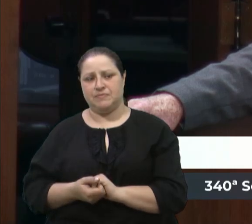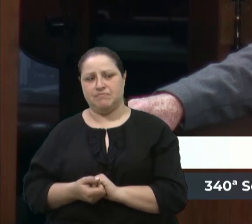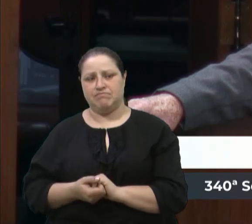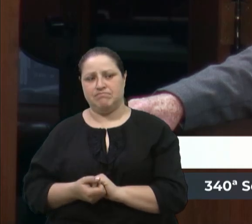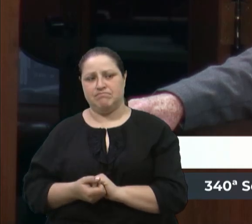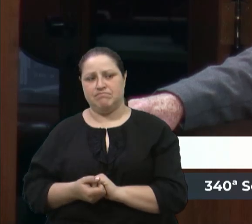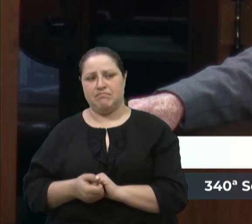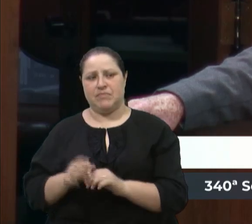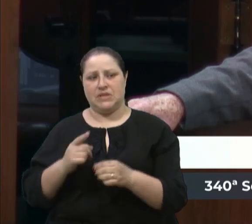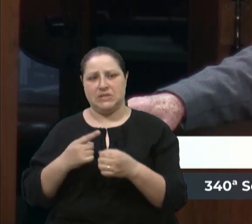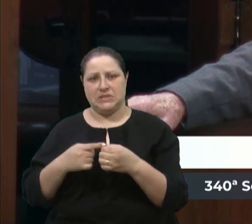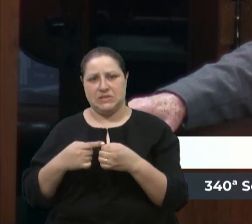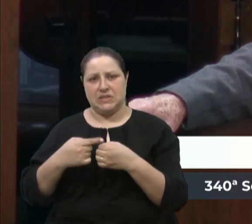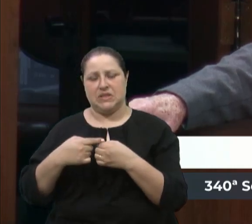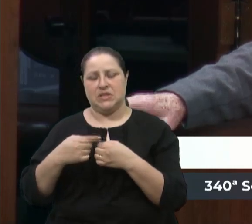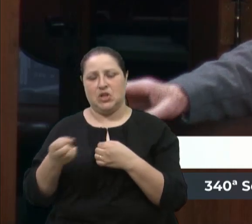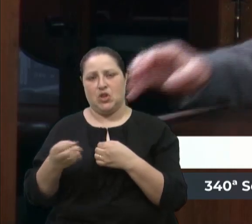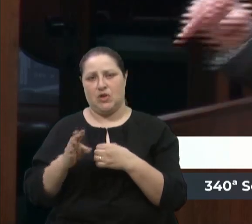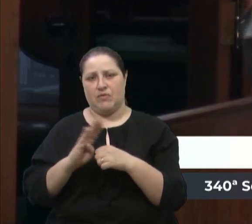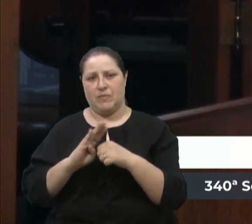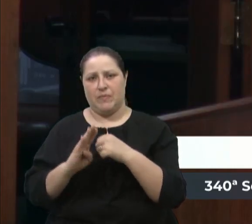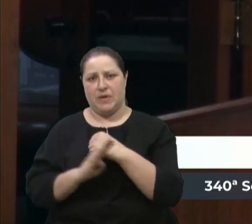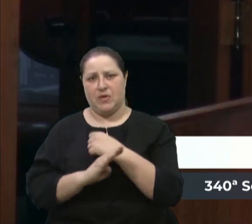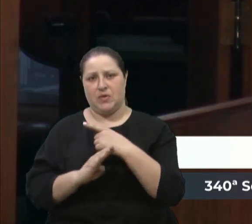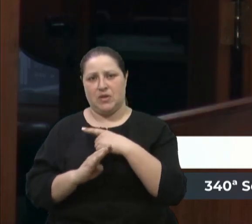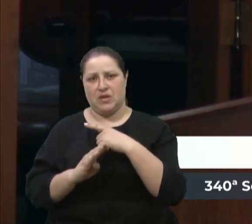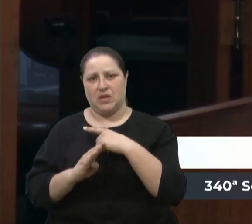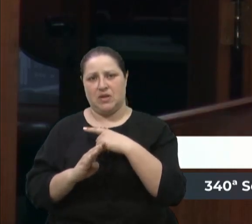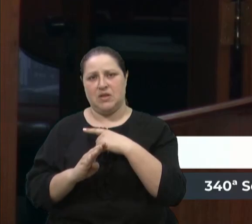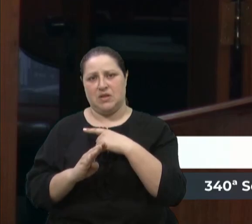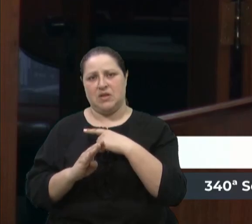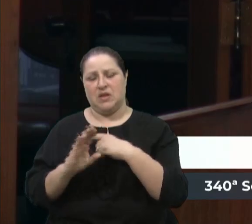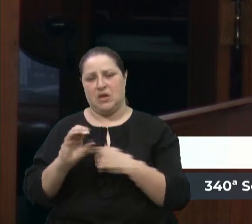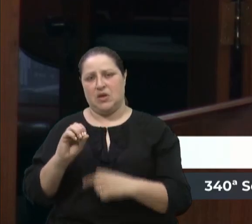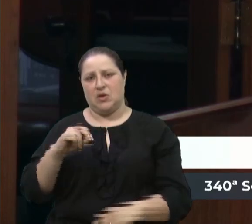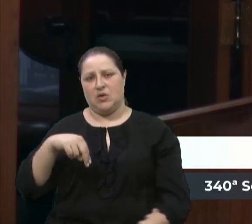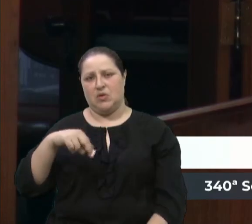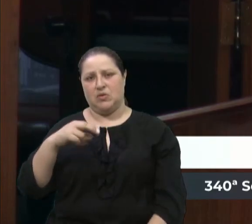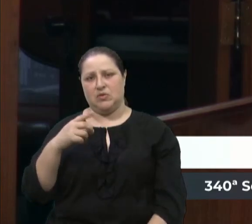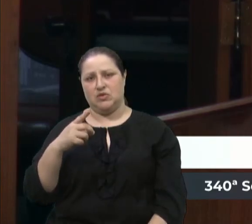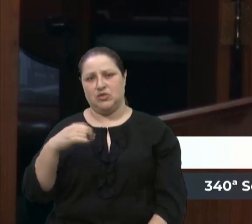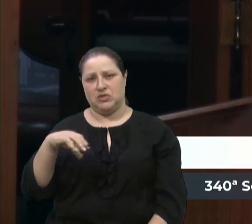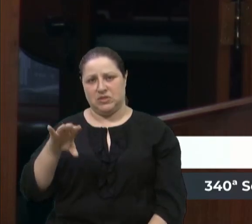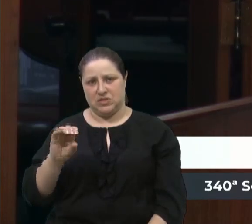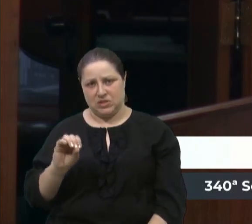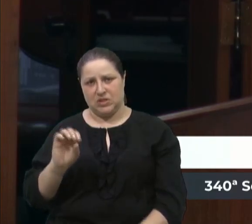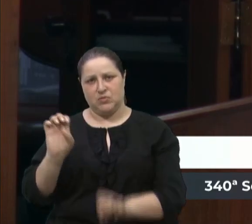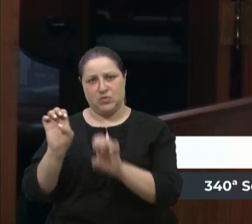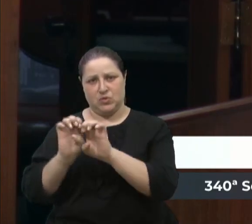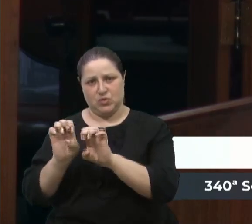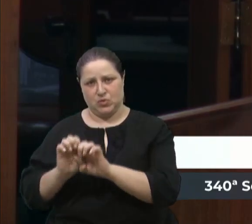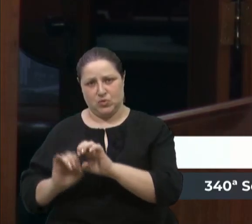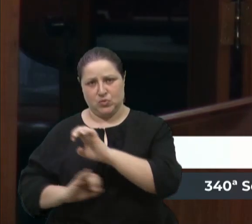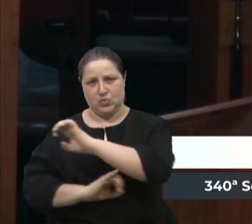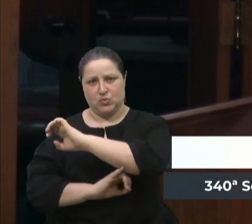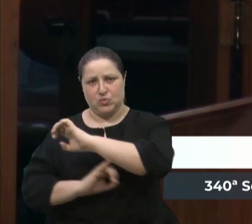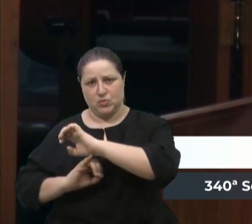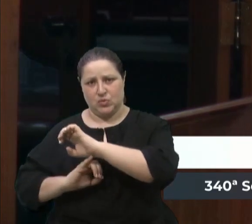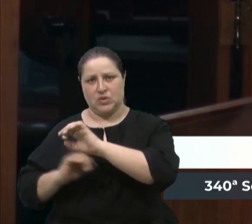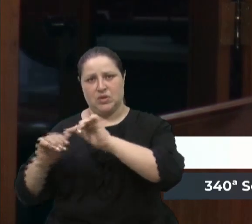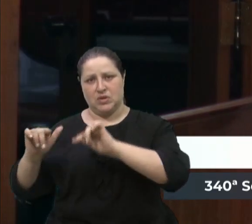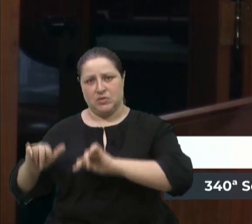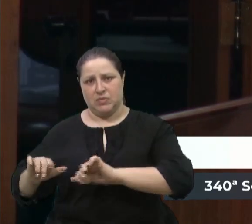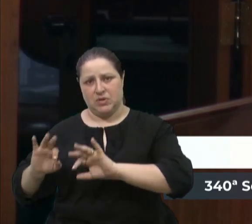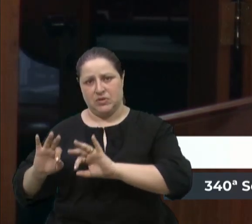na Cidade Nova, no bairro Cidade Nova, oferece condições de infraestrutura, oferece um espaço adequado